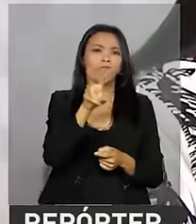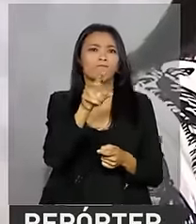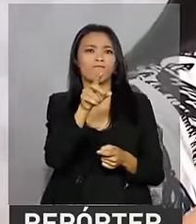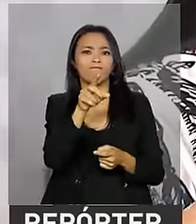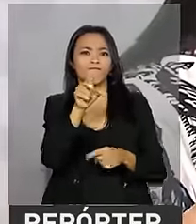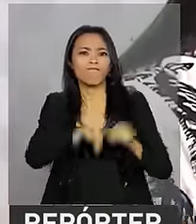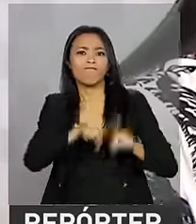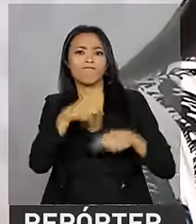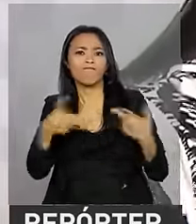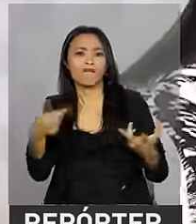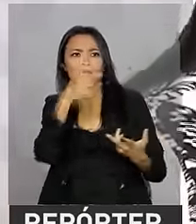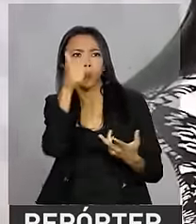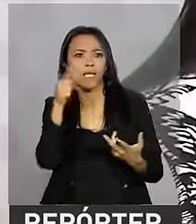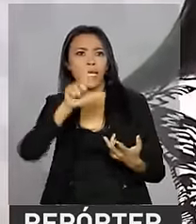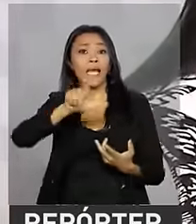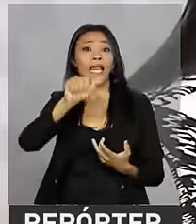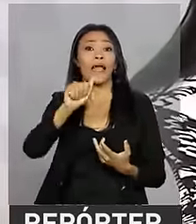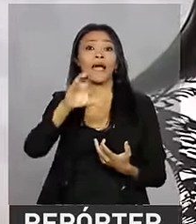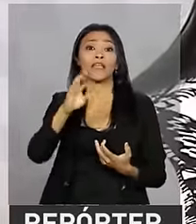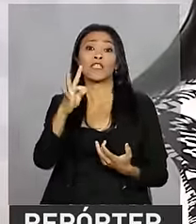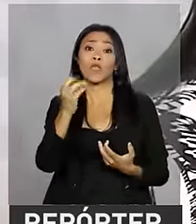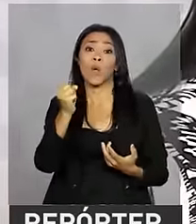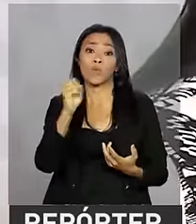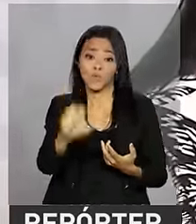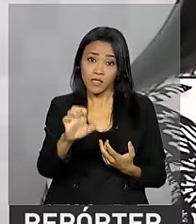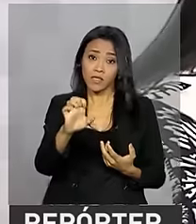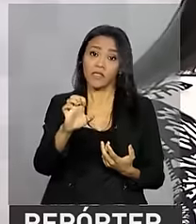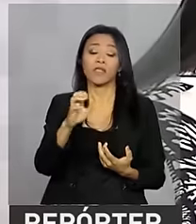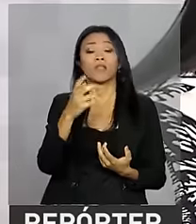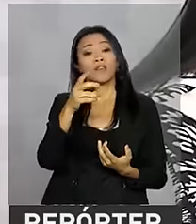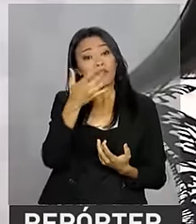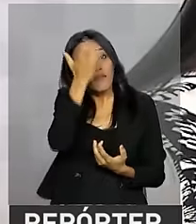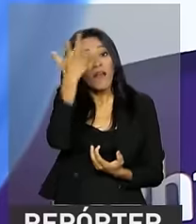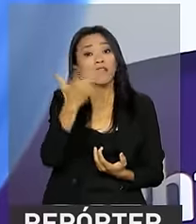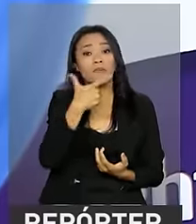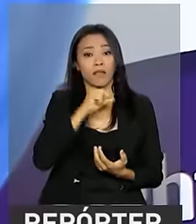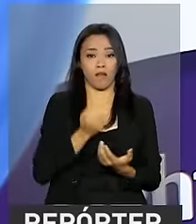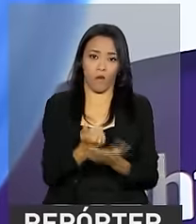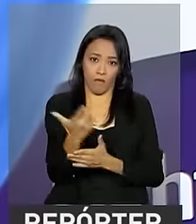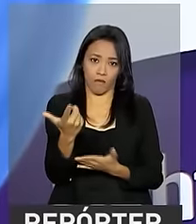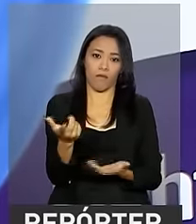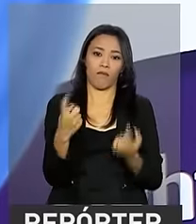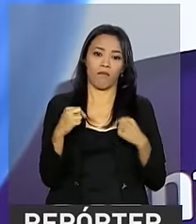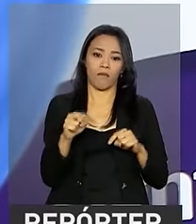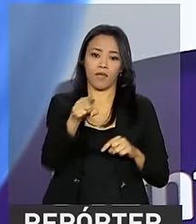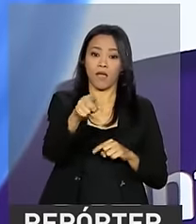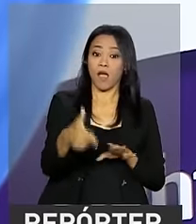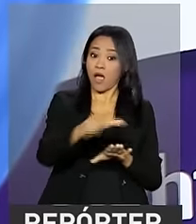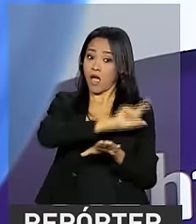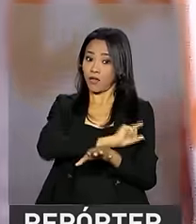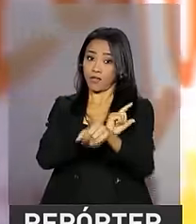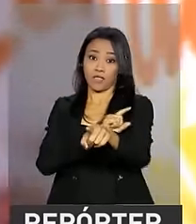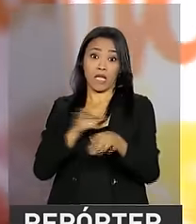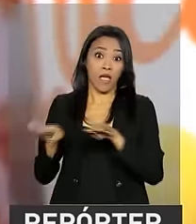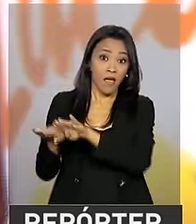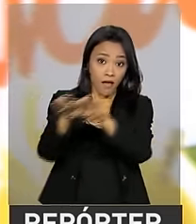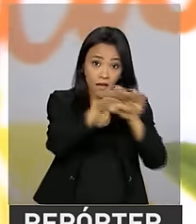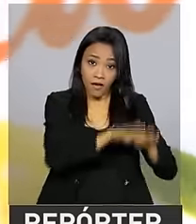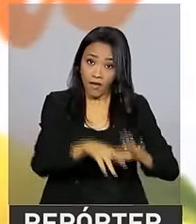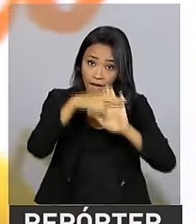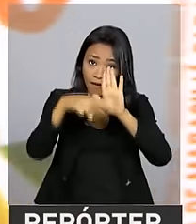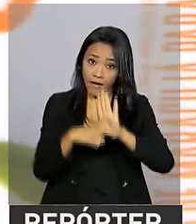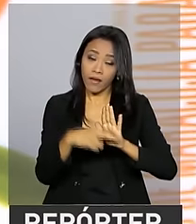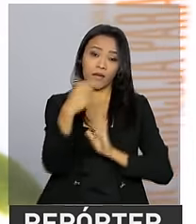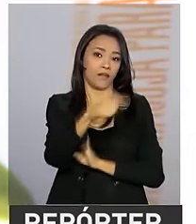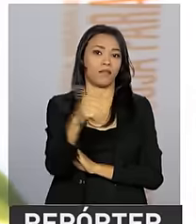produto que não tenha lactose fica mais fácil para quem pro consumidor né até então não havia um padrão para identificar